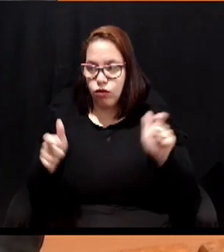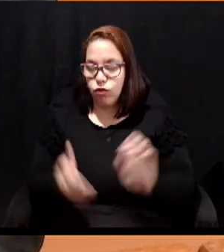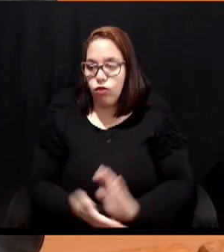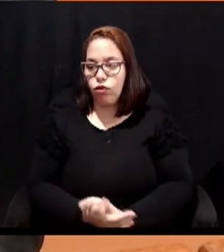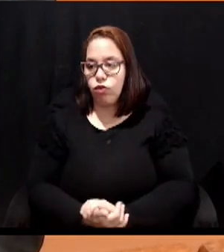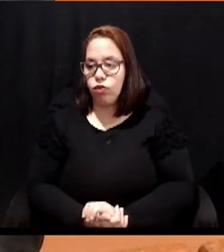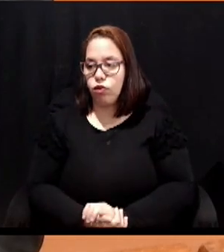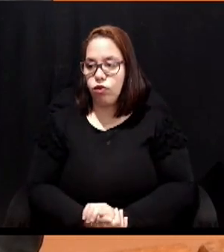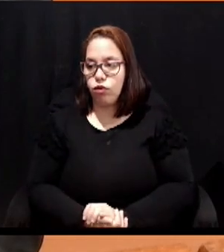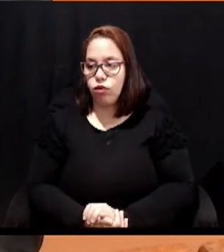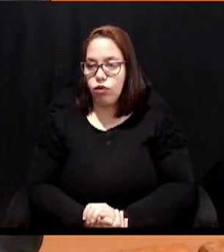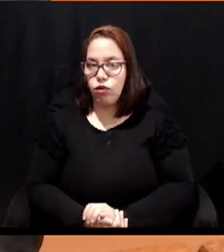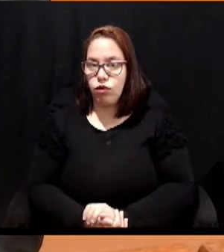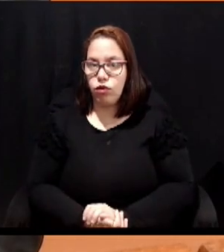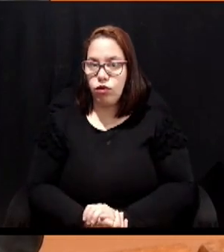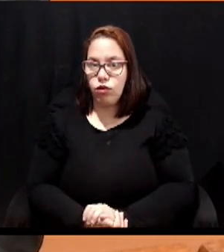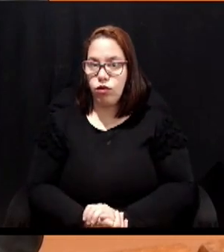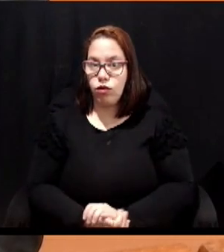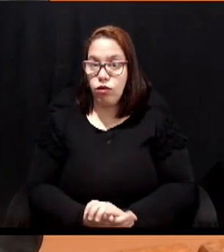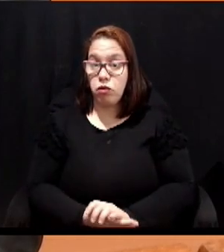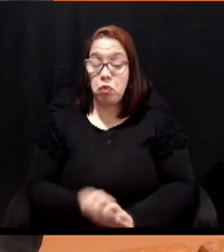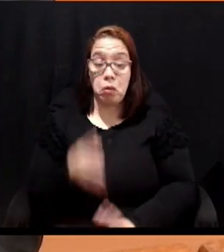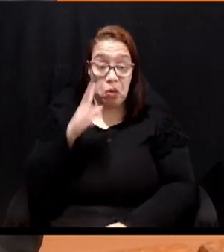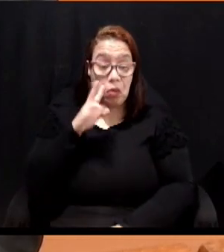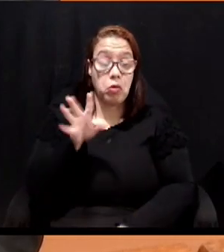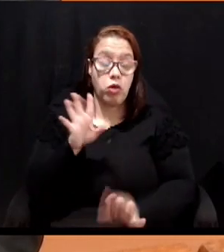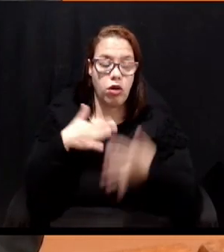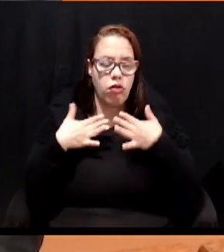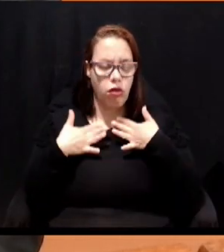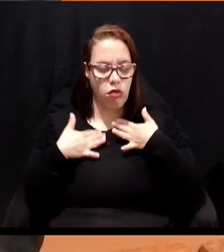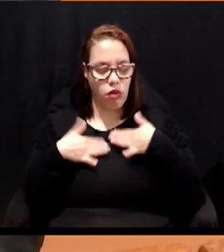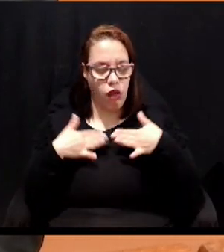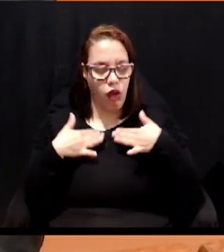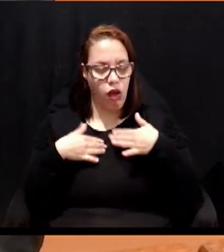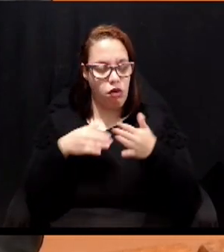caminhando, olhar com carinho as